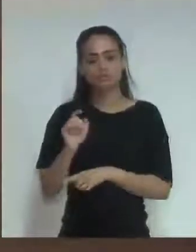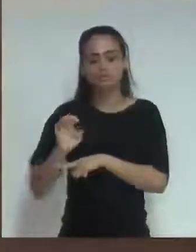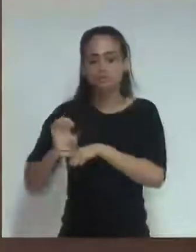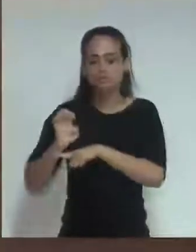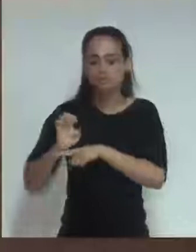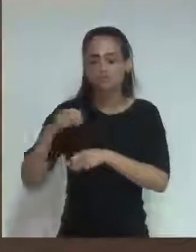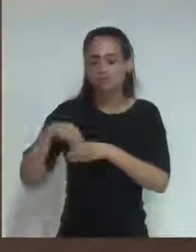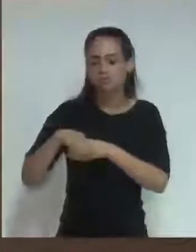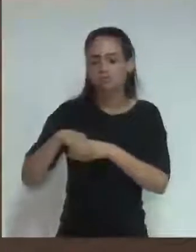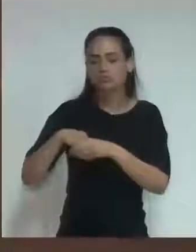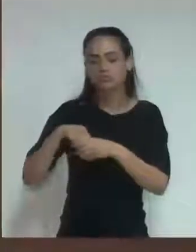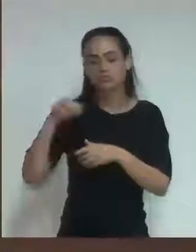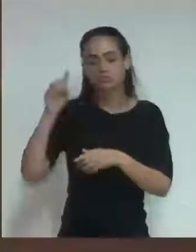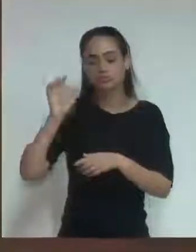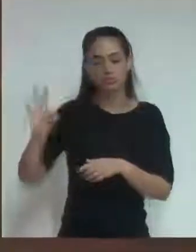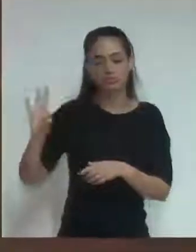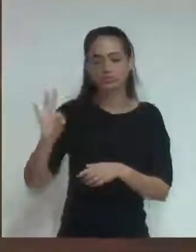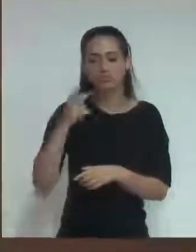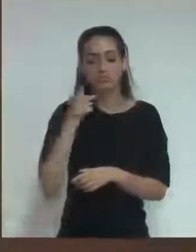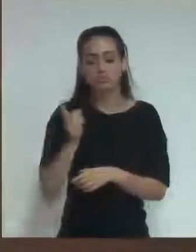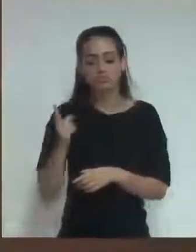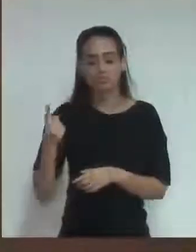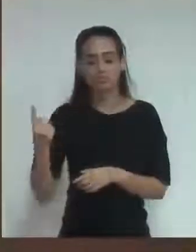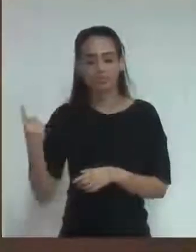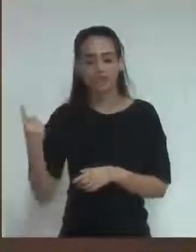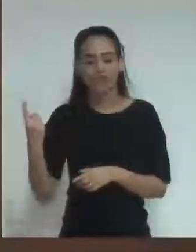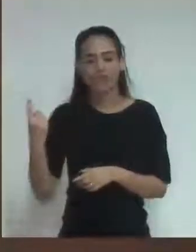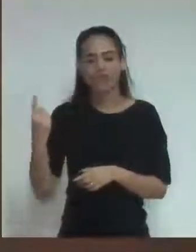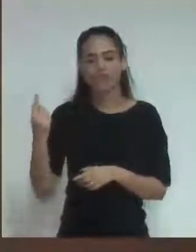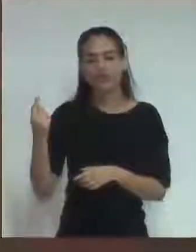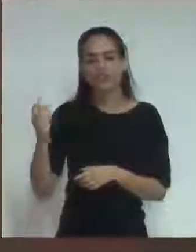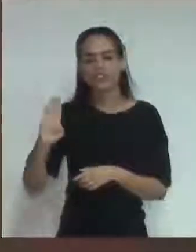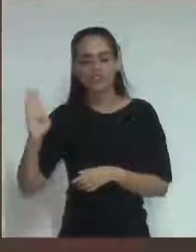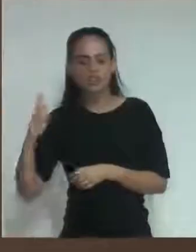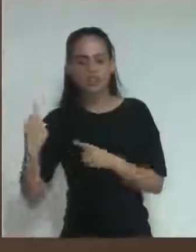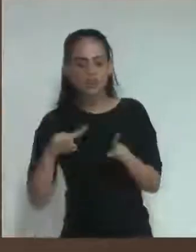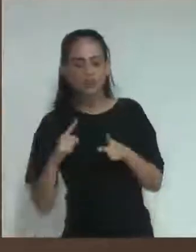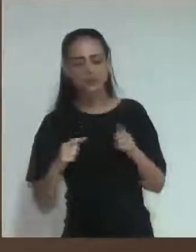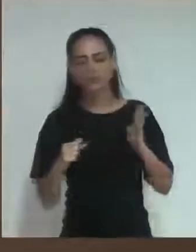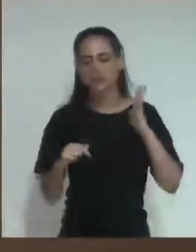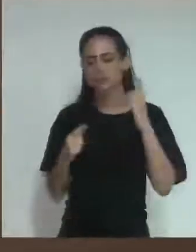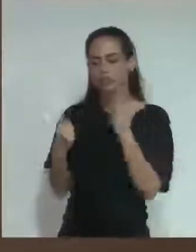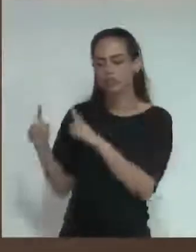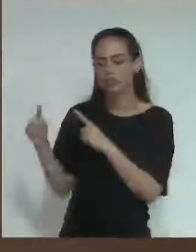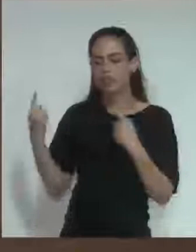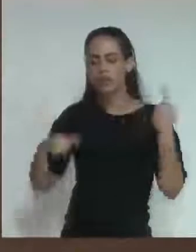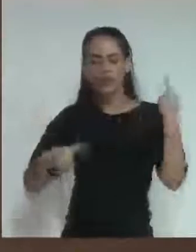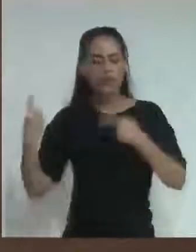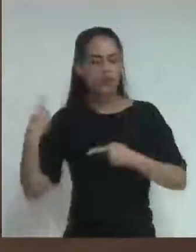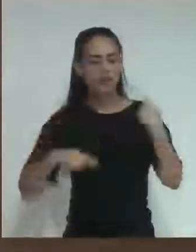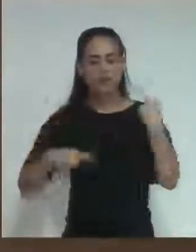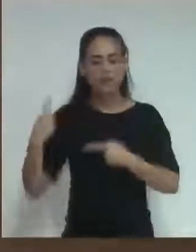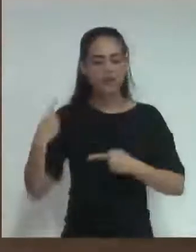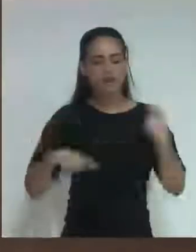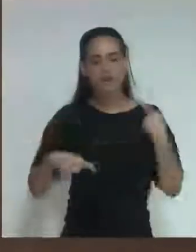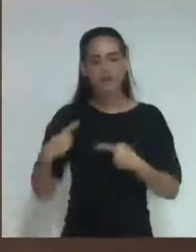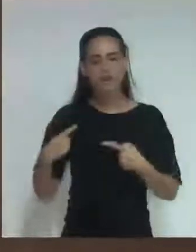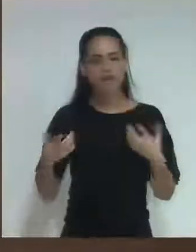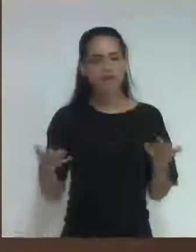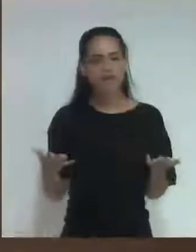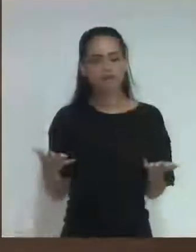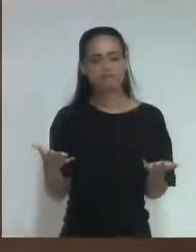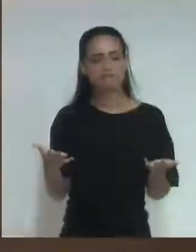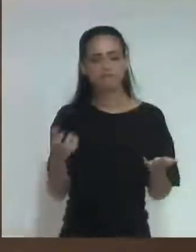só acusação de ambos os lados. Isso é muito ruim, né? E em todos